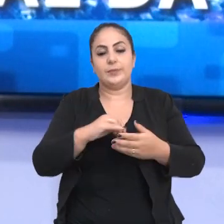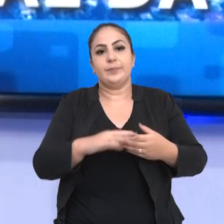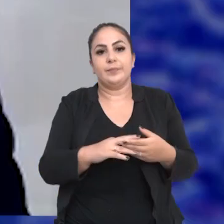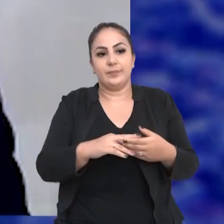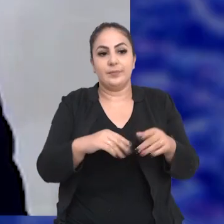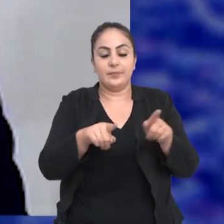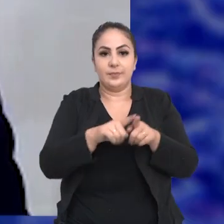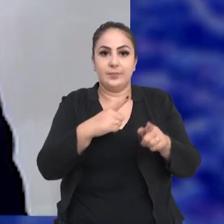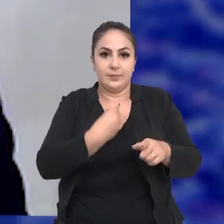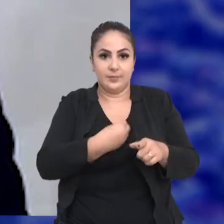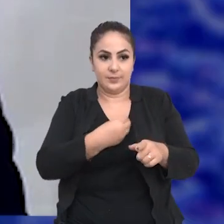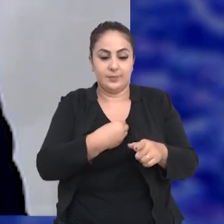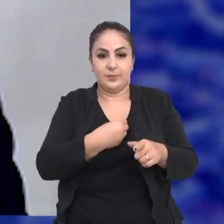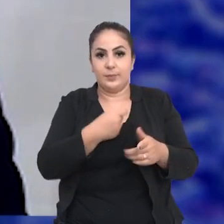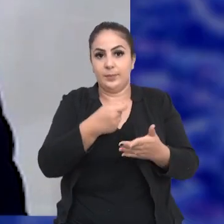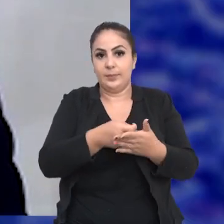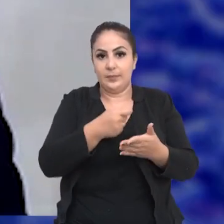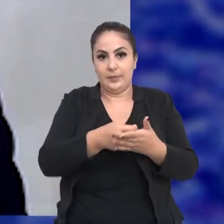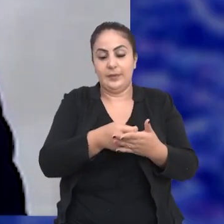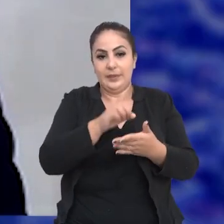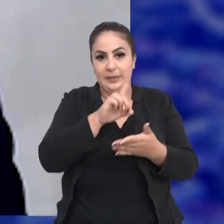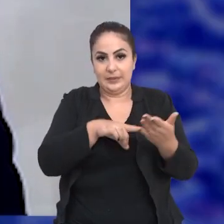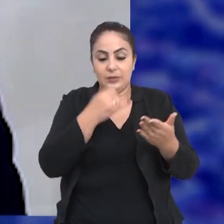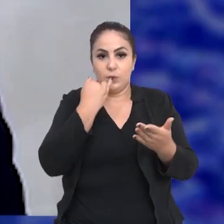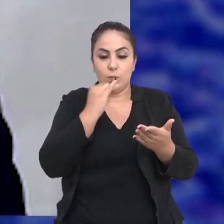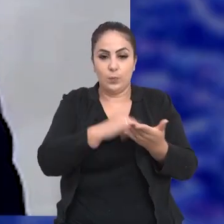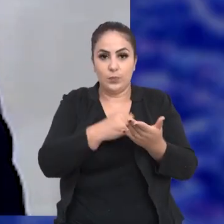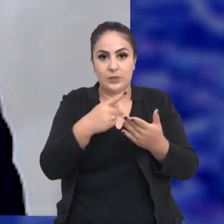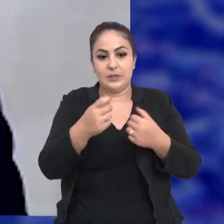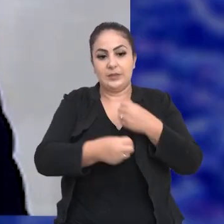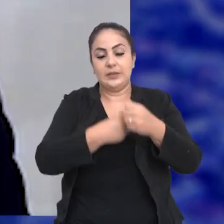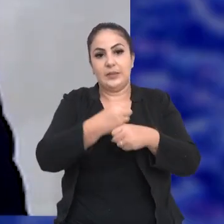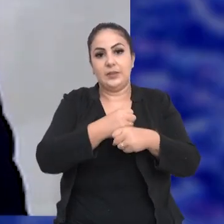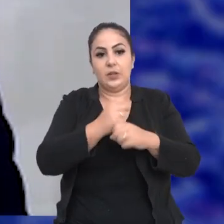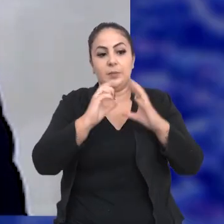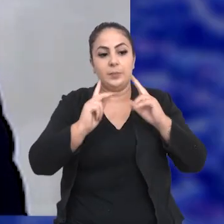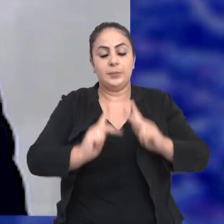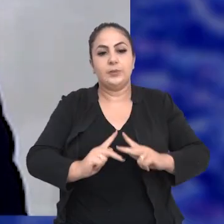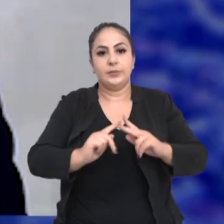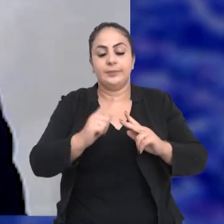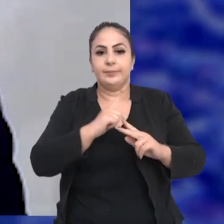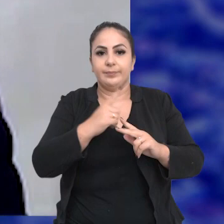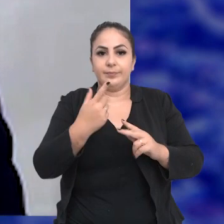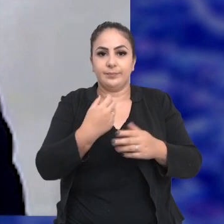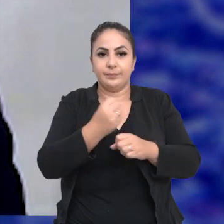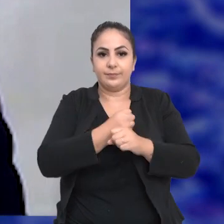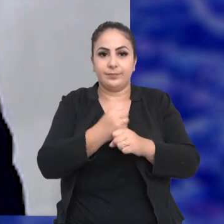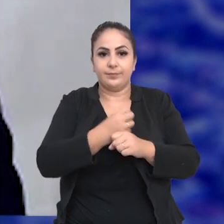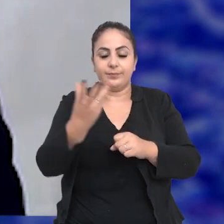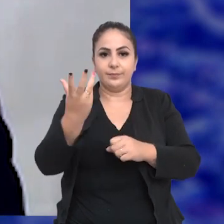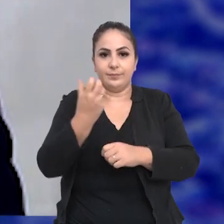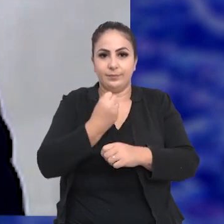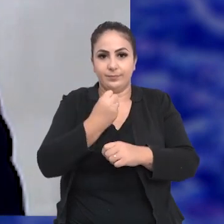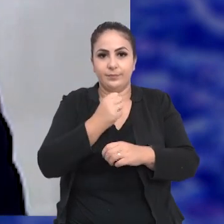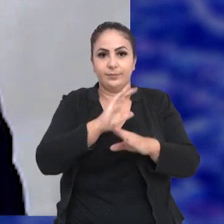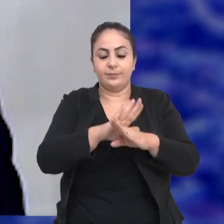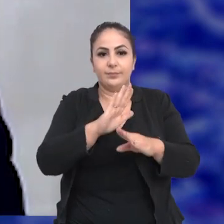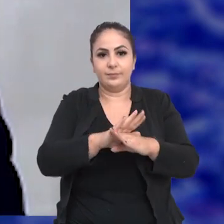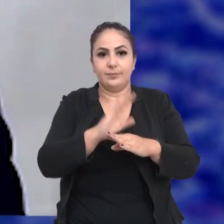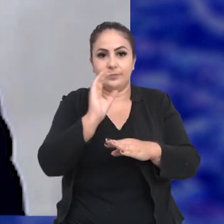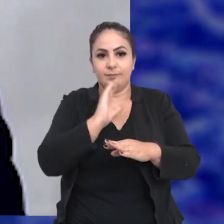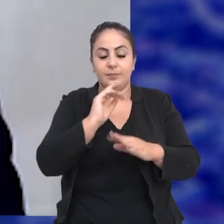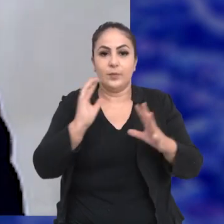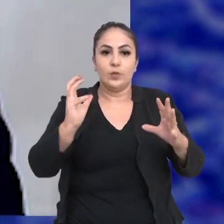renda. Também estão obrigados à entrega da declaração do imposto de renda neste ano aqueles contribuintes que receberam o auxílio emergencial